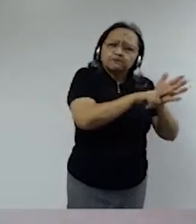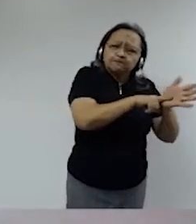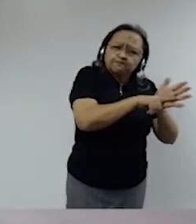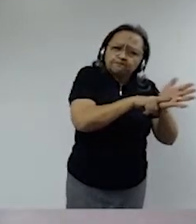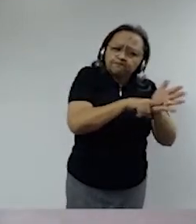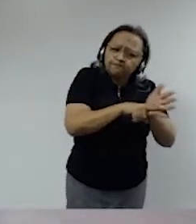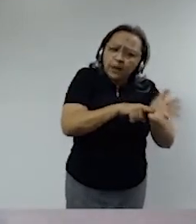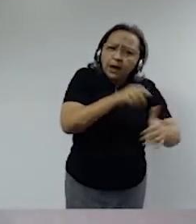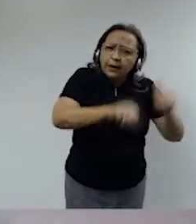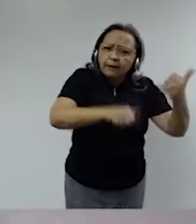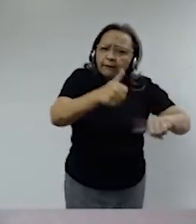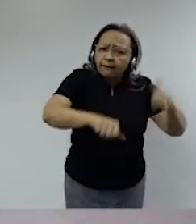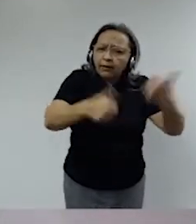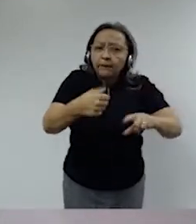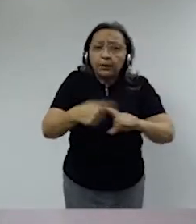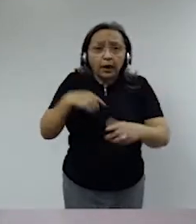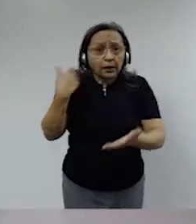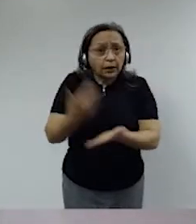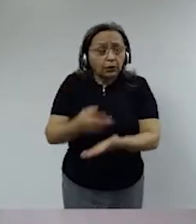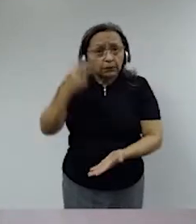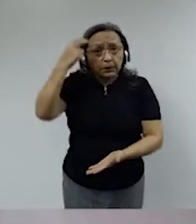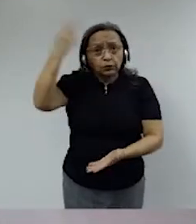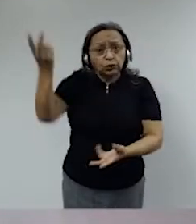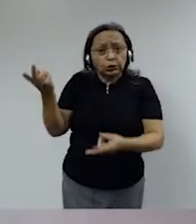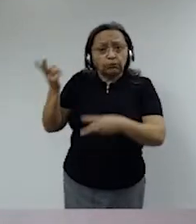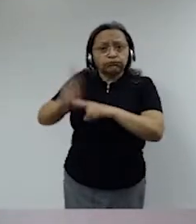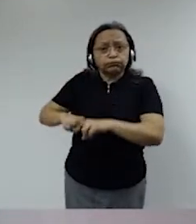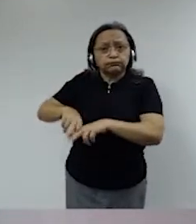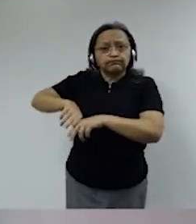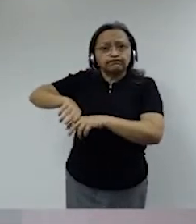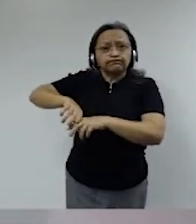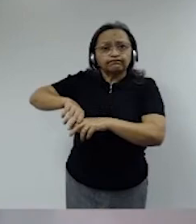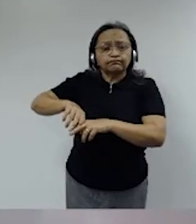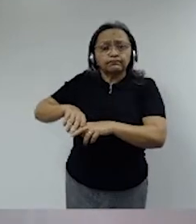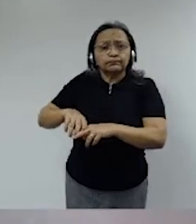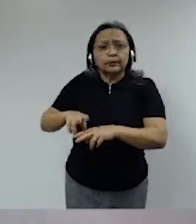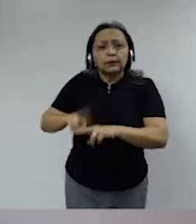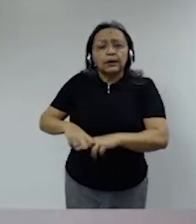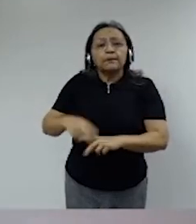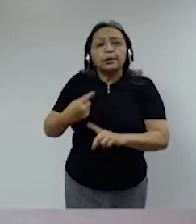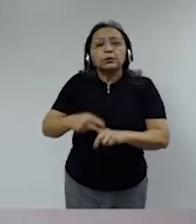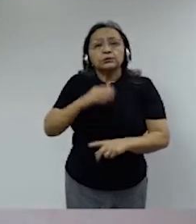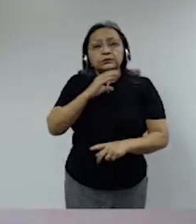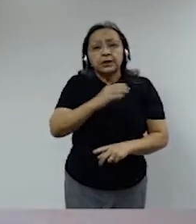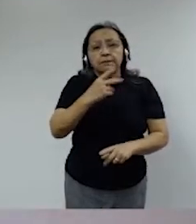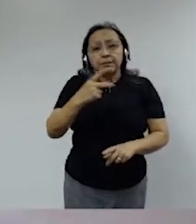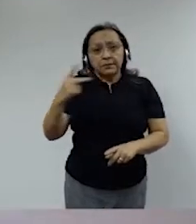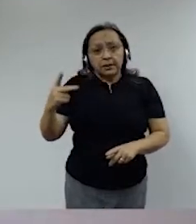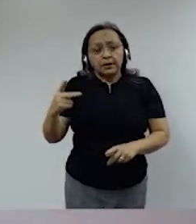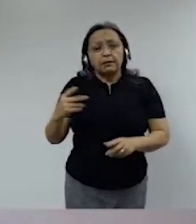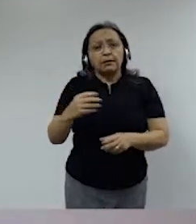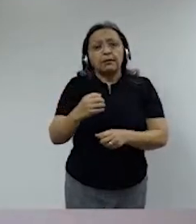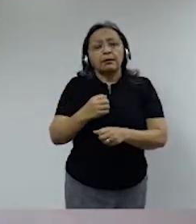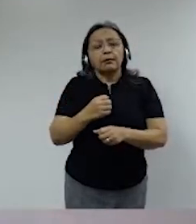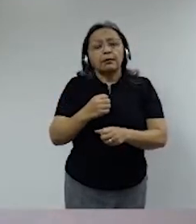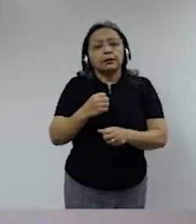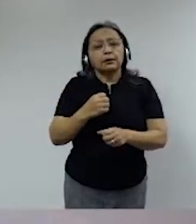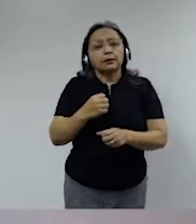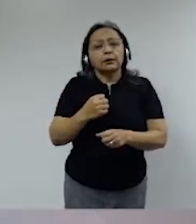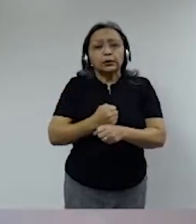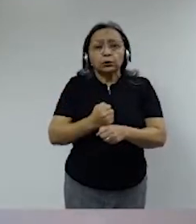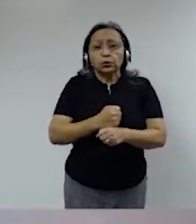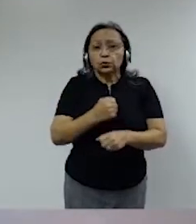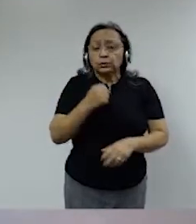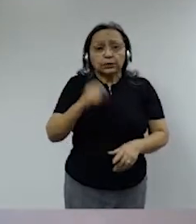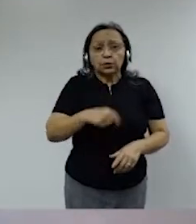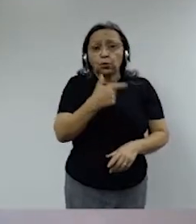cultura ainda de encarceramento indiscriminado e maciço, né? O CPP de 41, né? Ele foi construído em